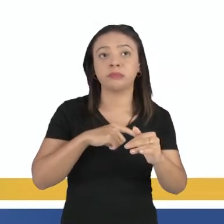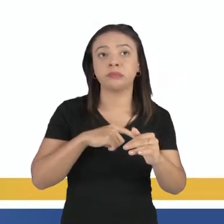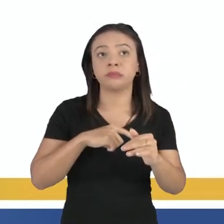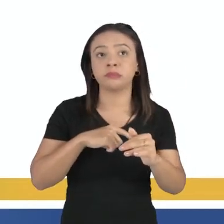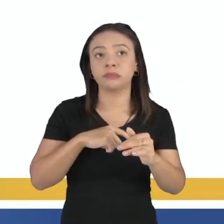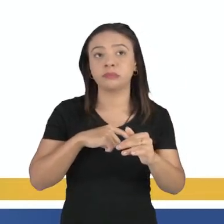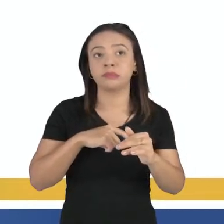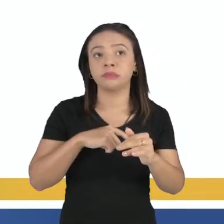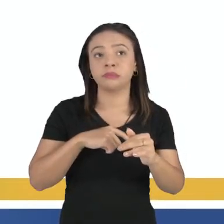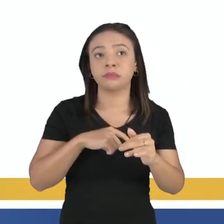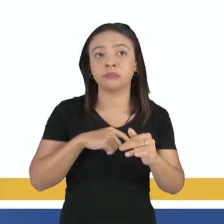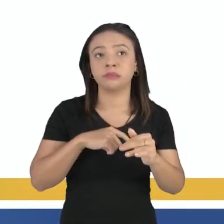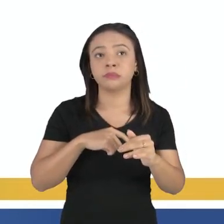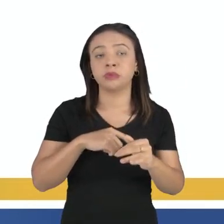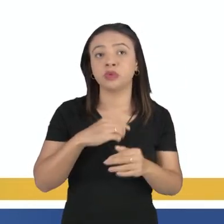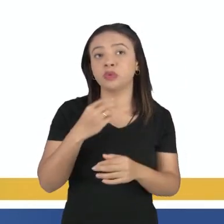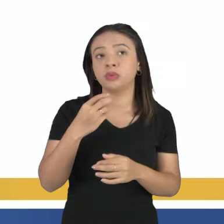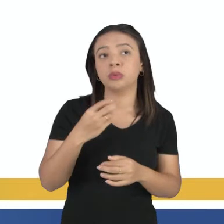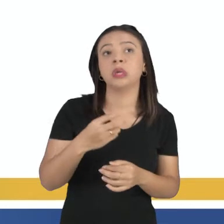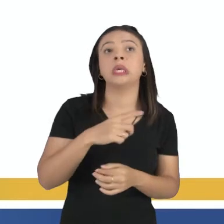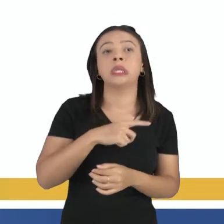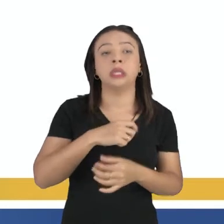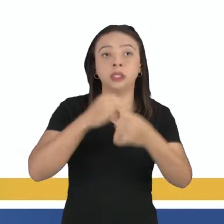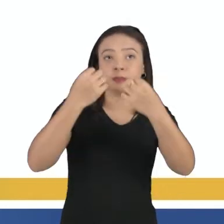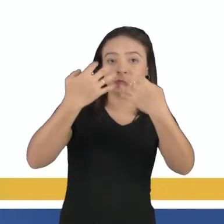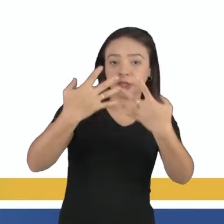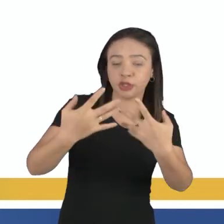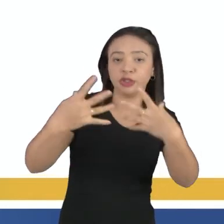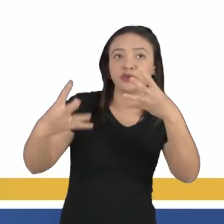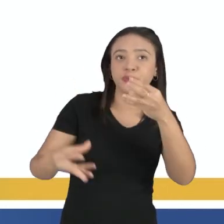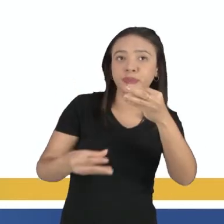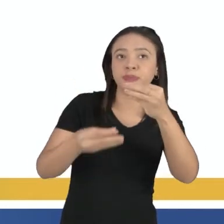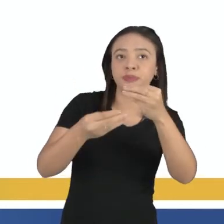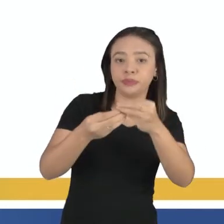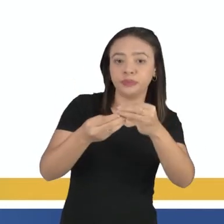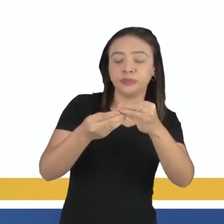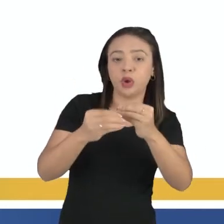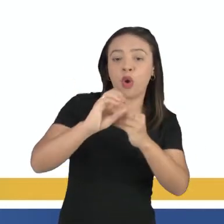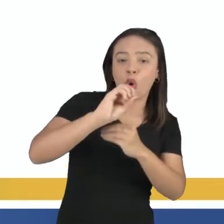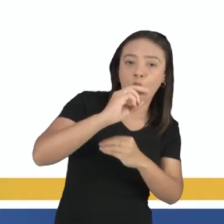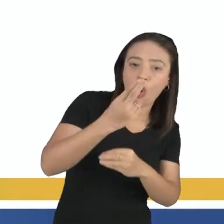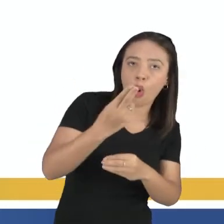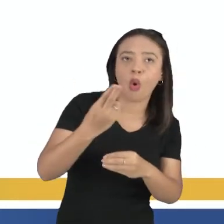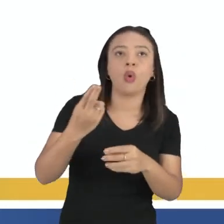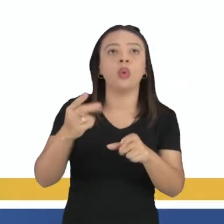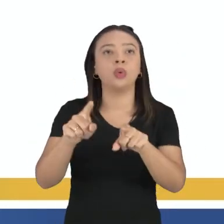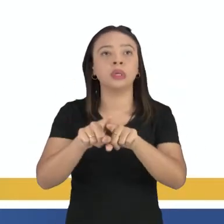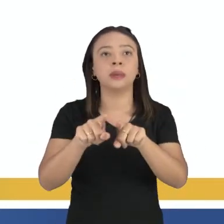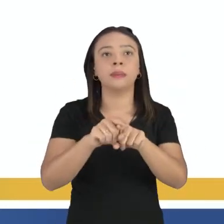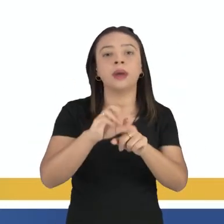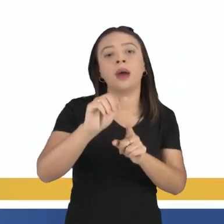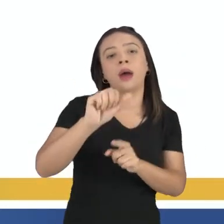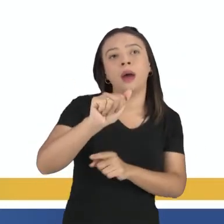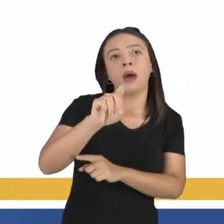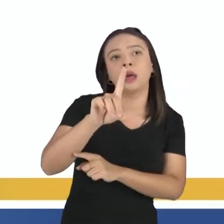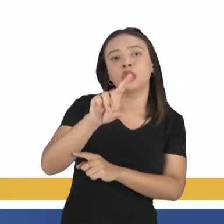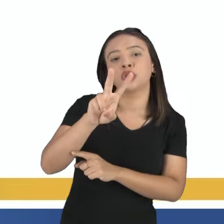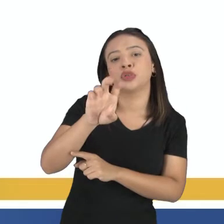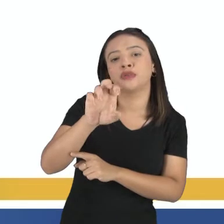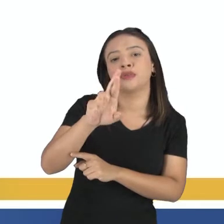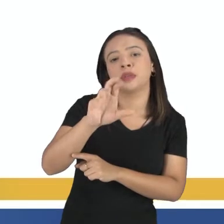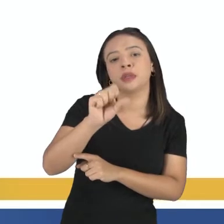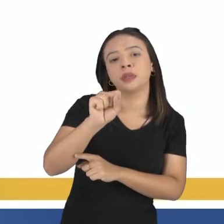explicativa, aditiva, alternativa e adversativa. Aí, lá embaixo, as frases, as orações,